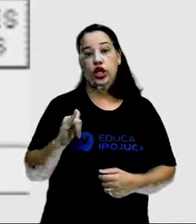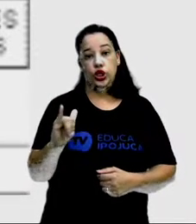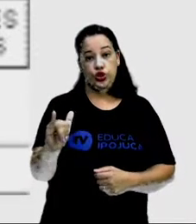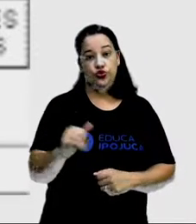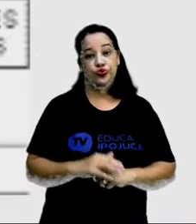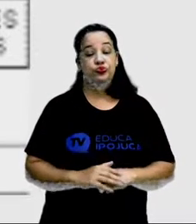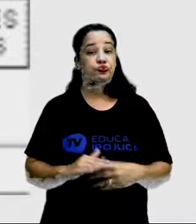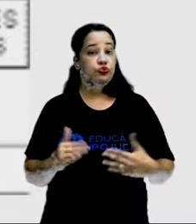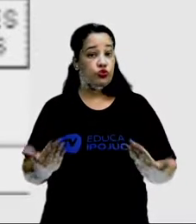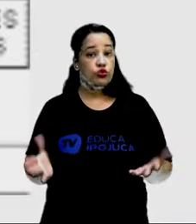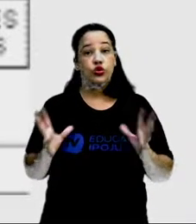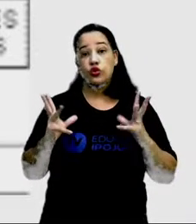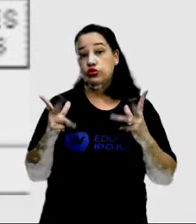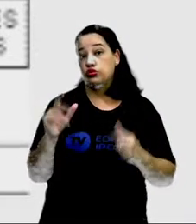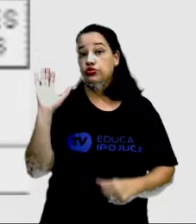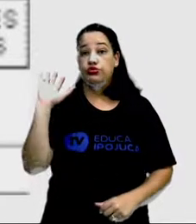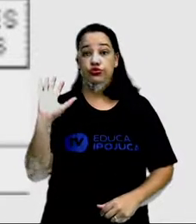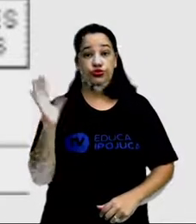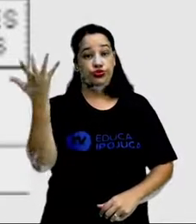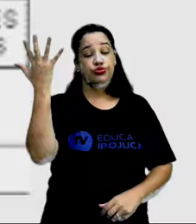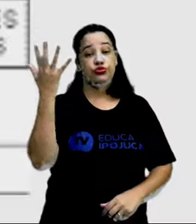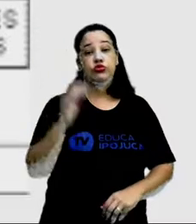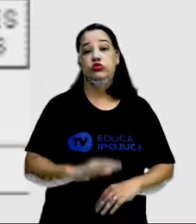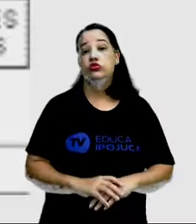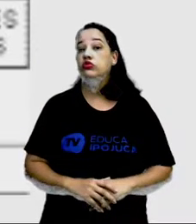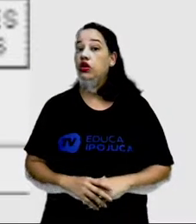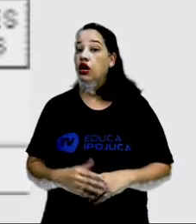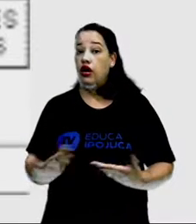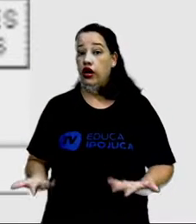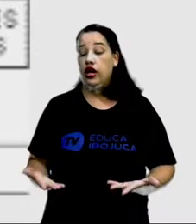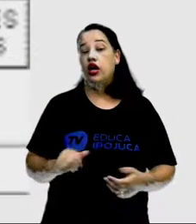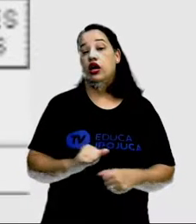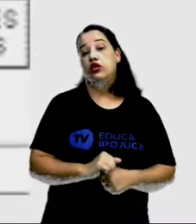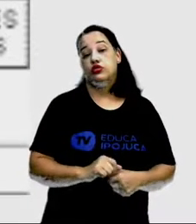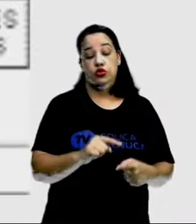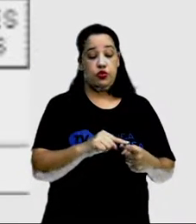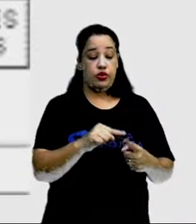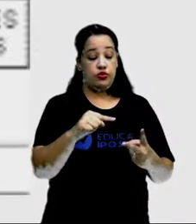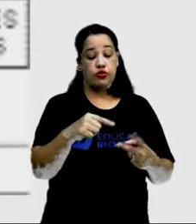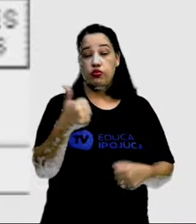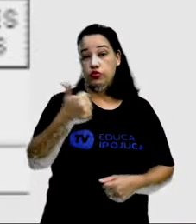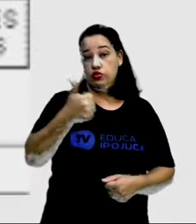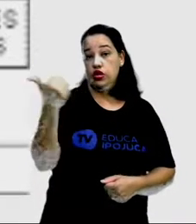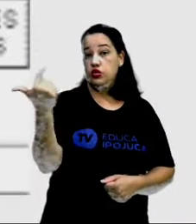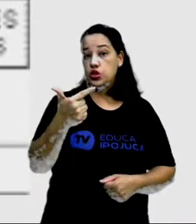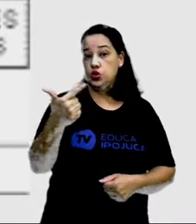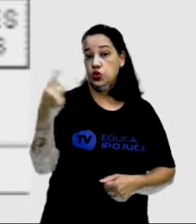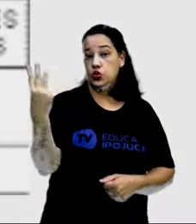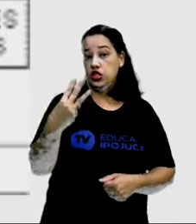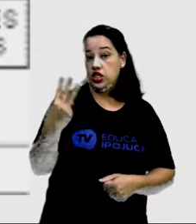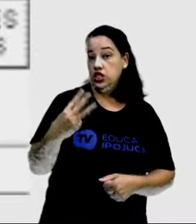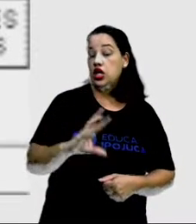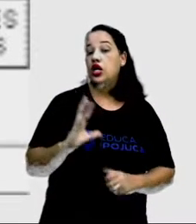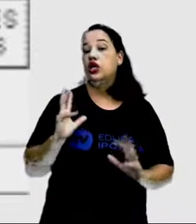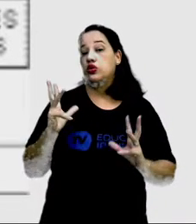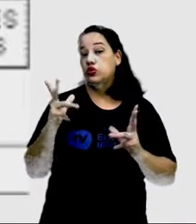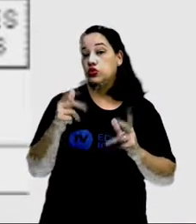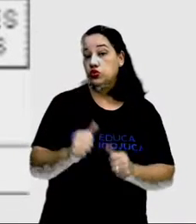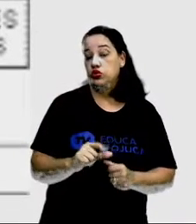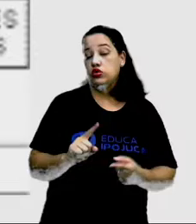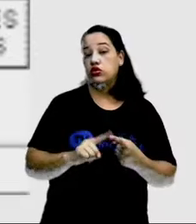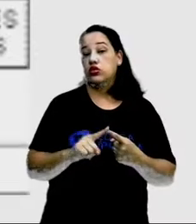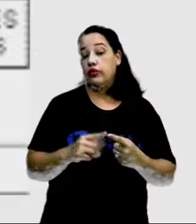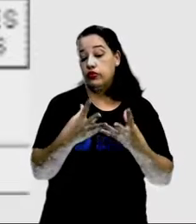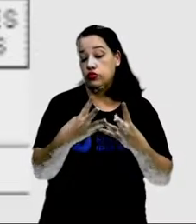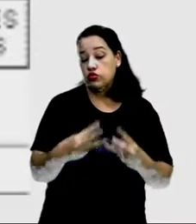isso aconteça para os produtores, os consumidores primários e os consumidores secundários e os decompositores, é